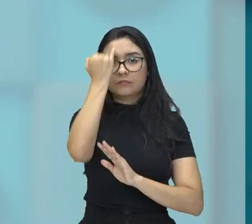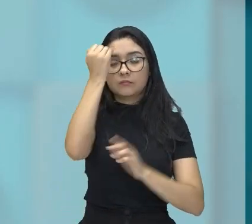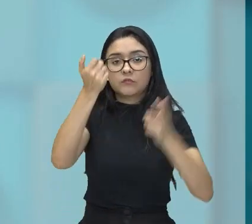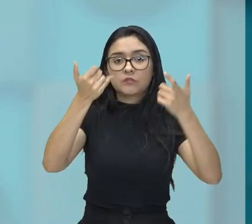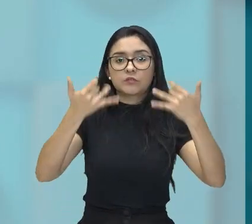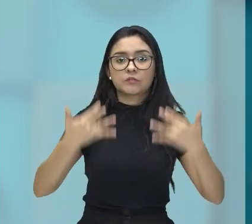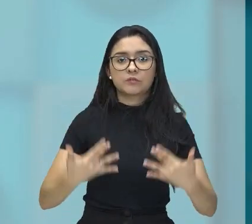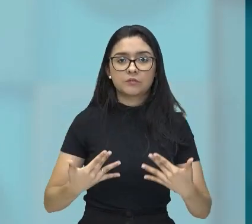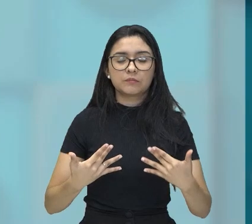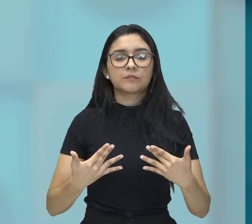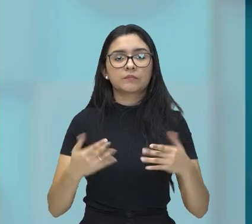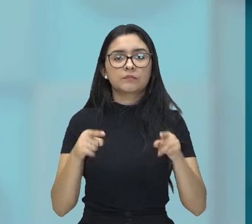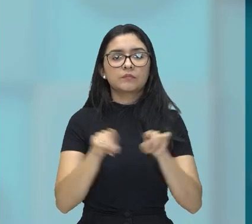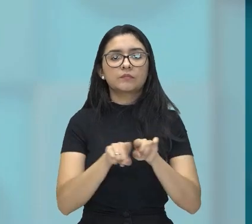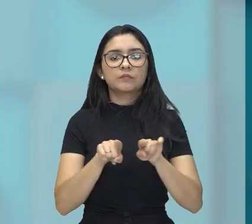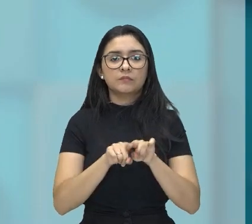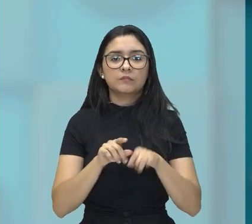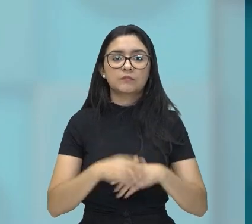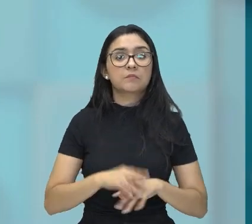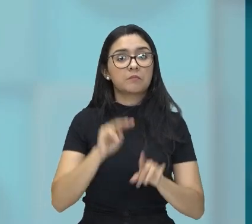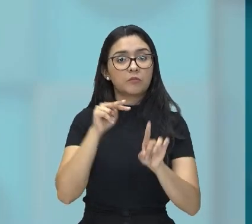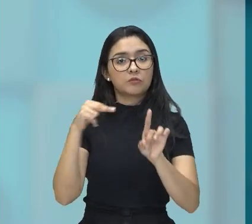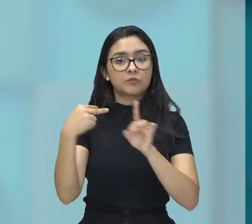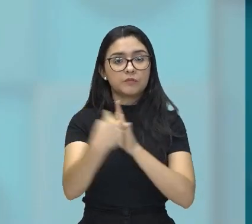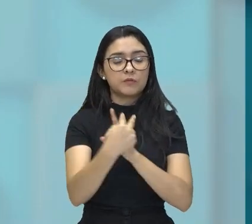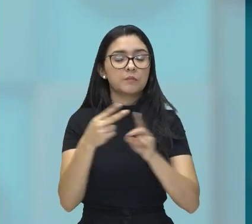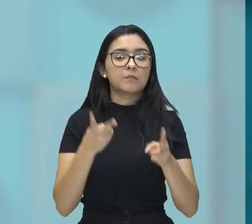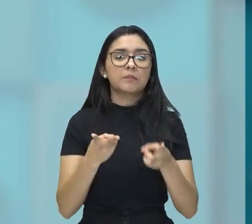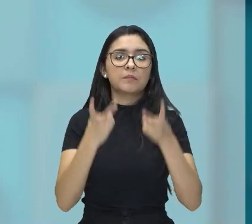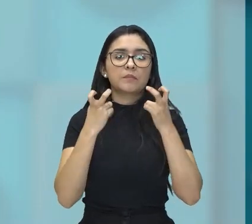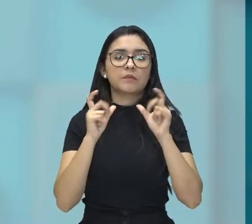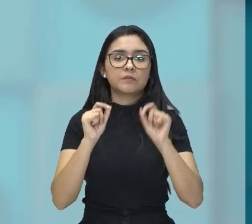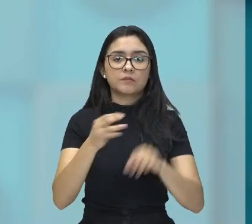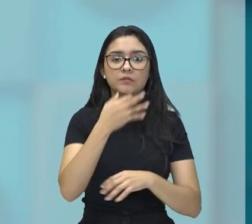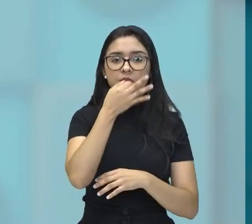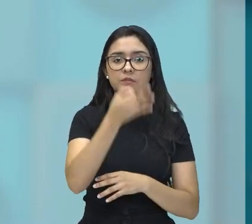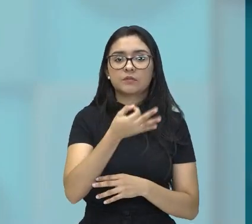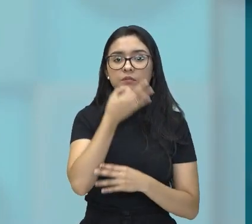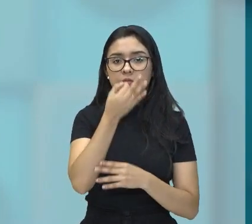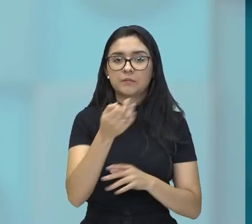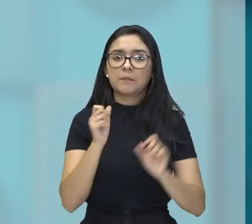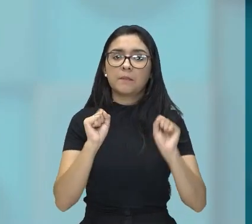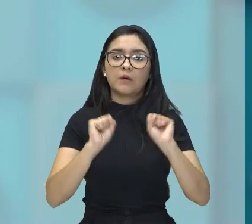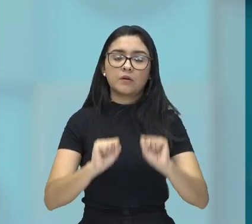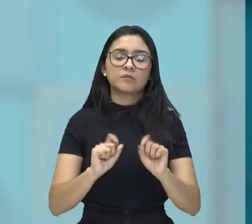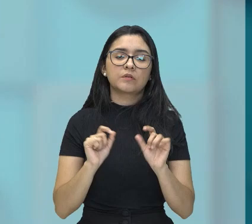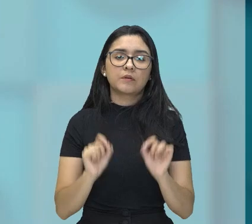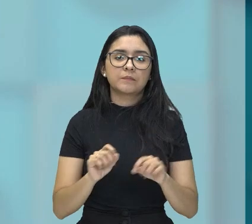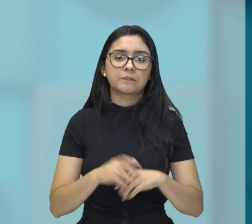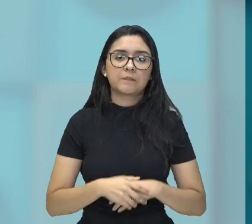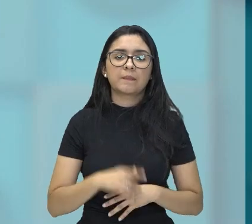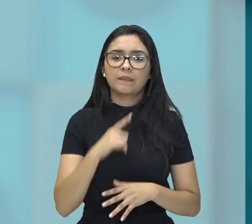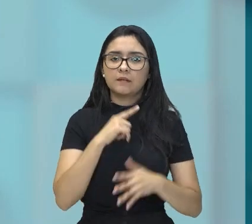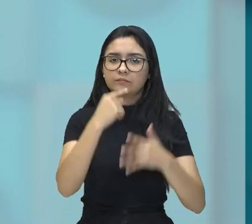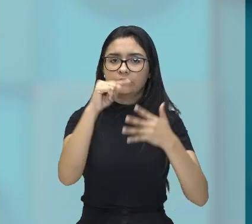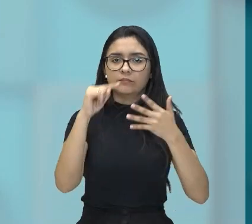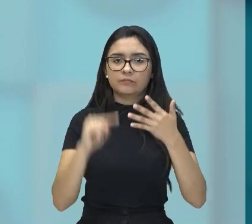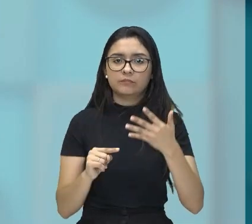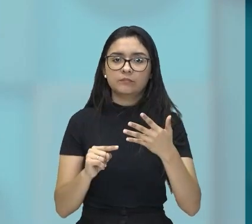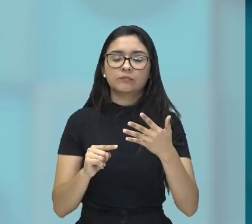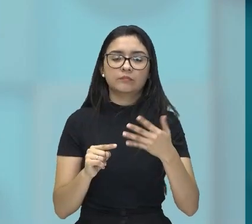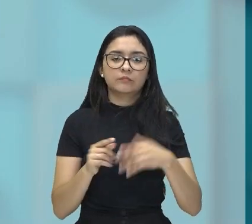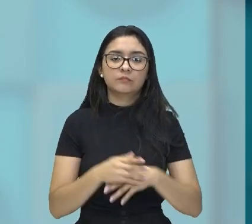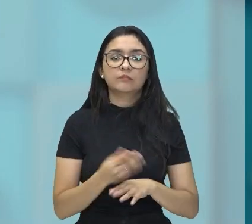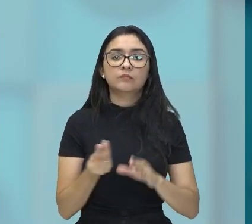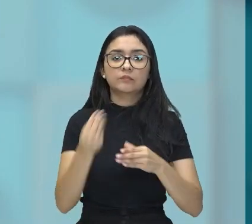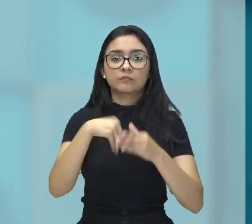explicação, marcar posicionamentos, pontos de vista. Então, perceba que os operadores argumentativos podem exercer diversos papéis